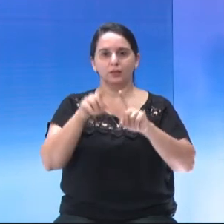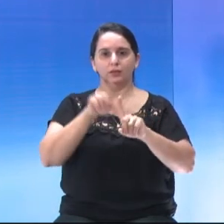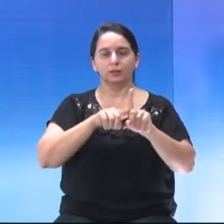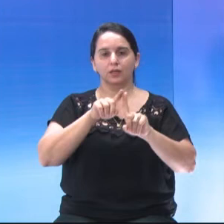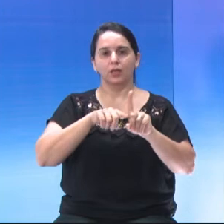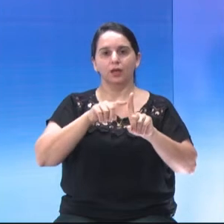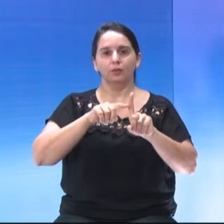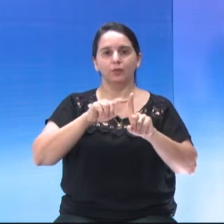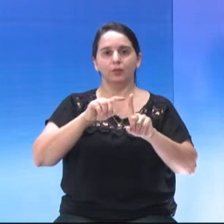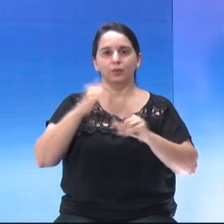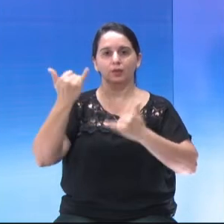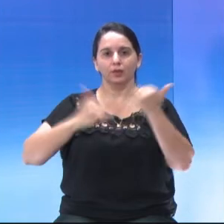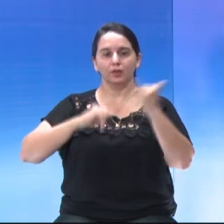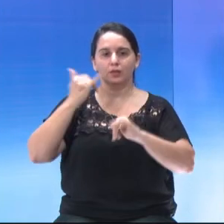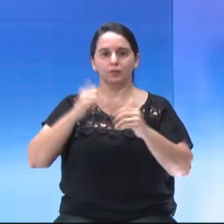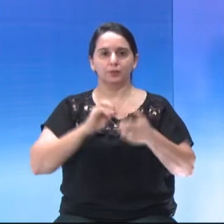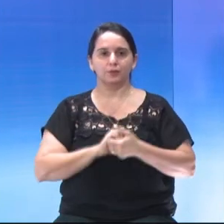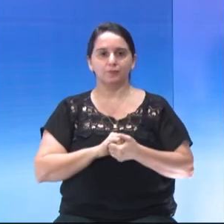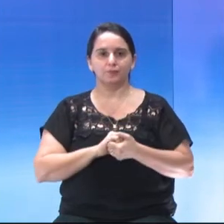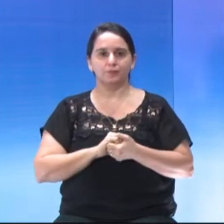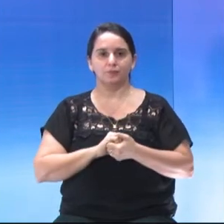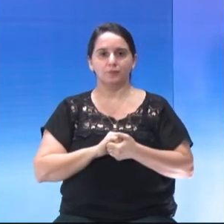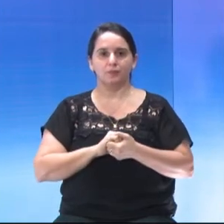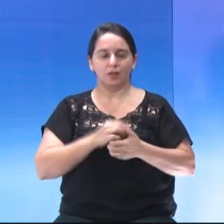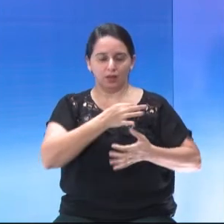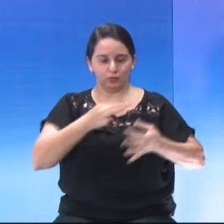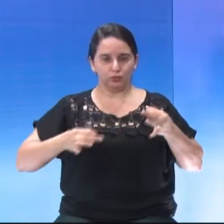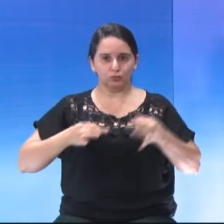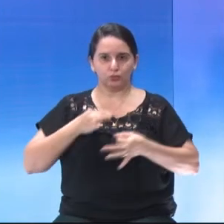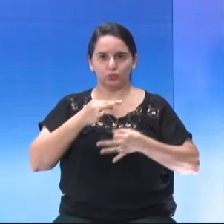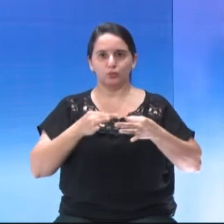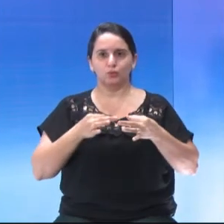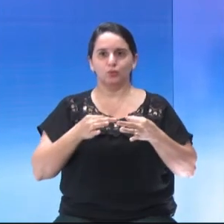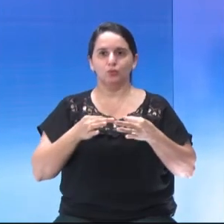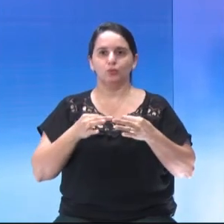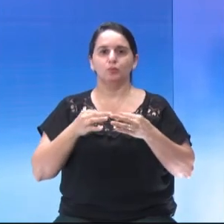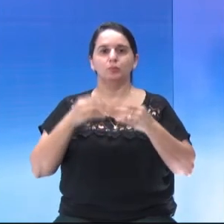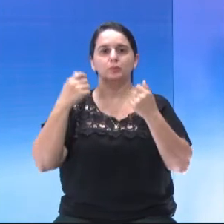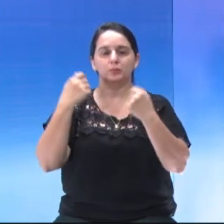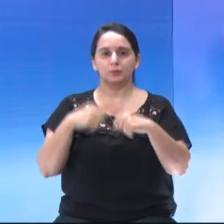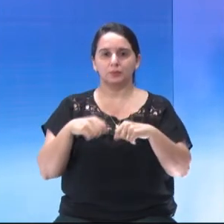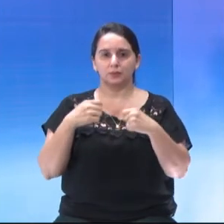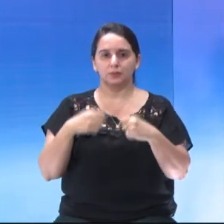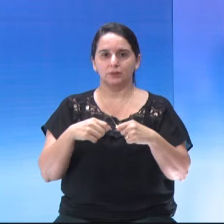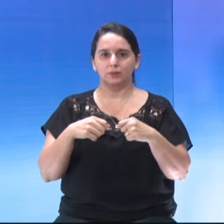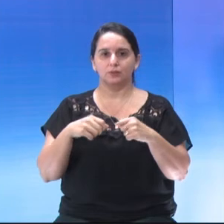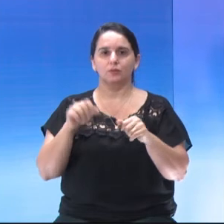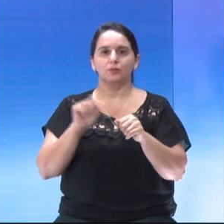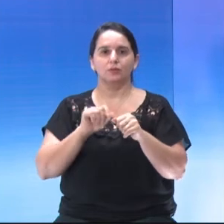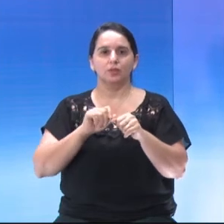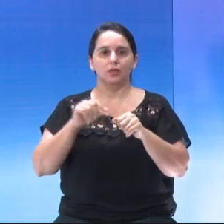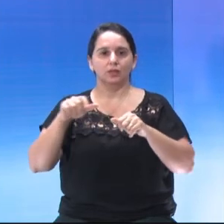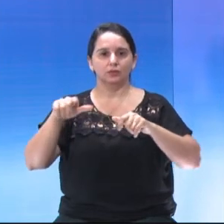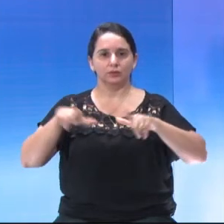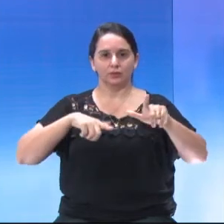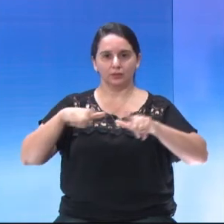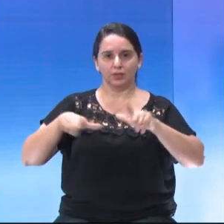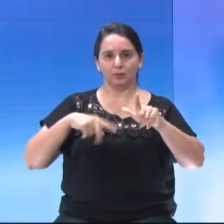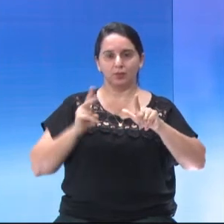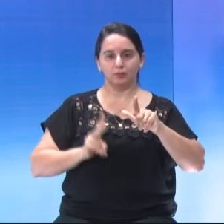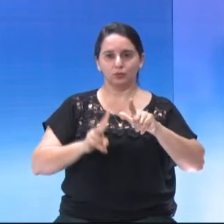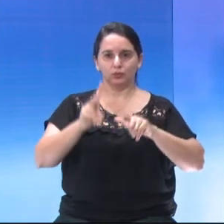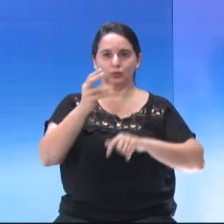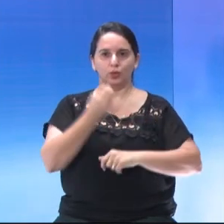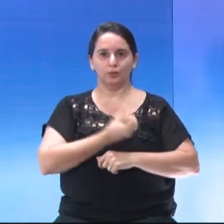aí para o enunciado da questão. As células e os organismos precisam realizar